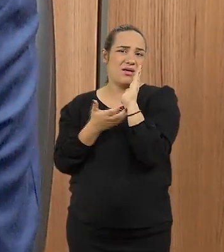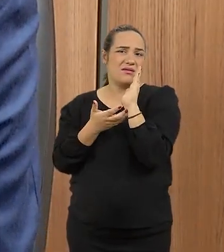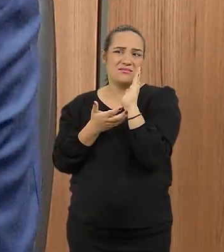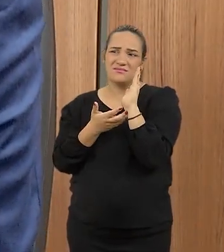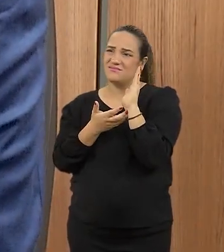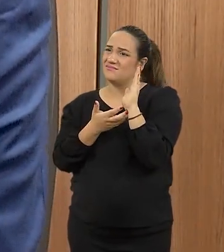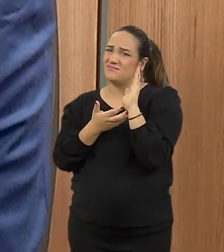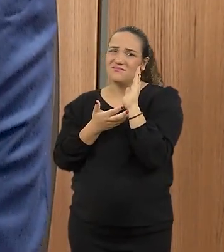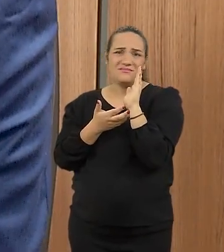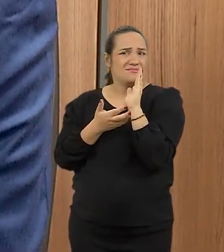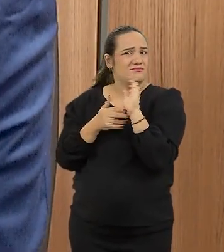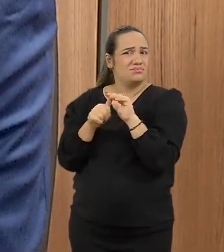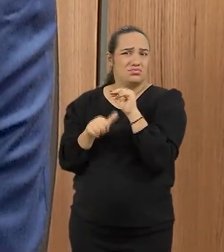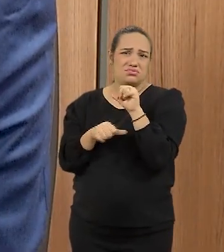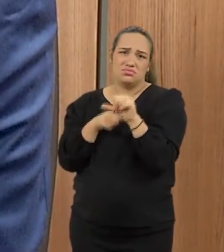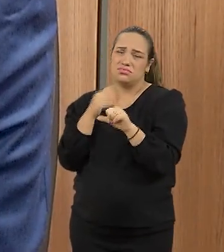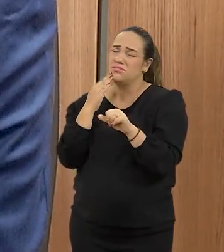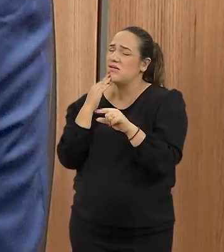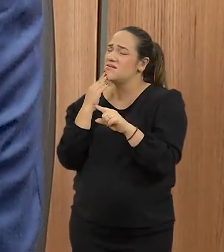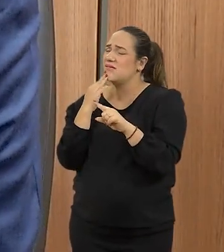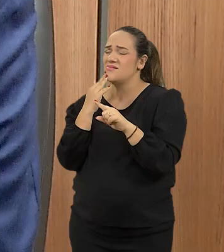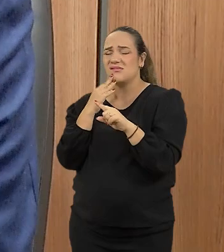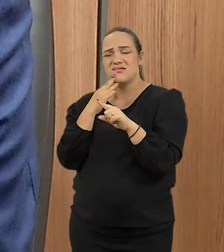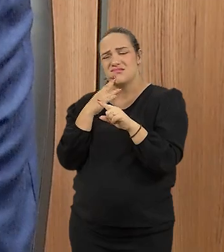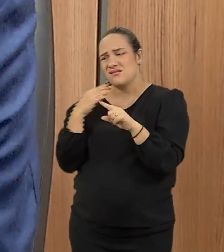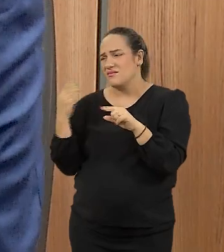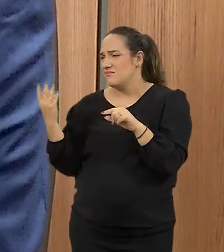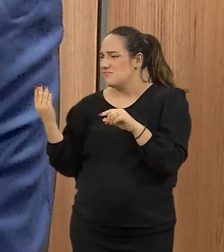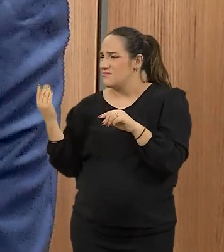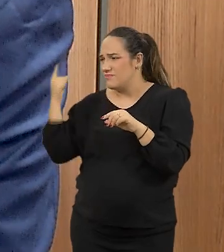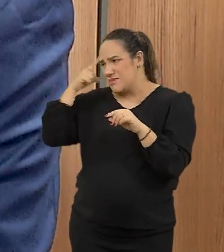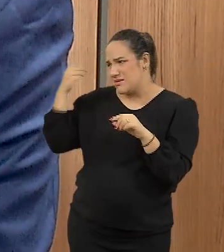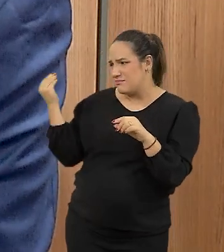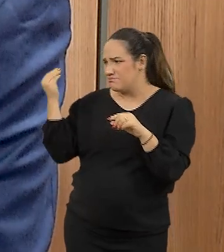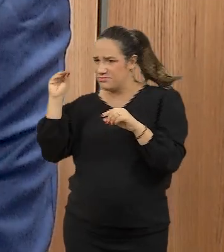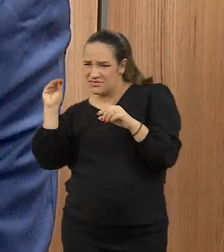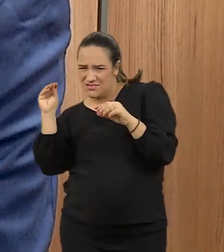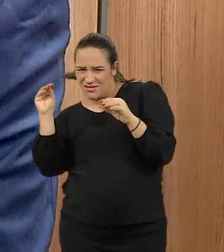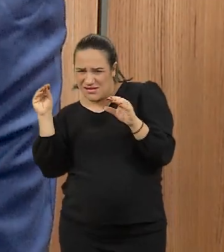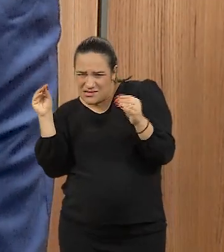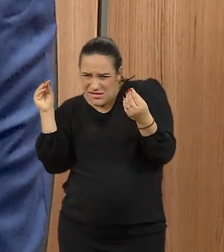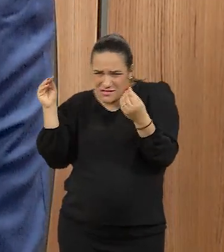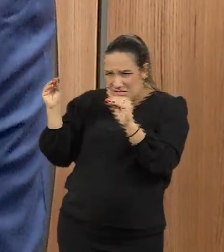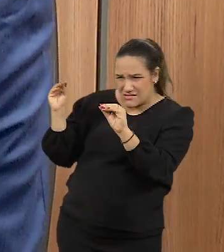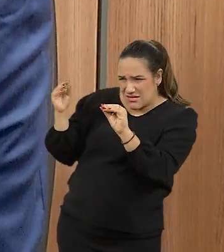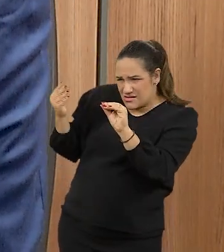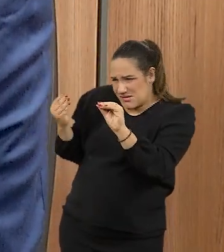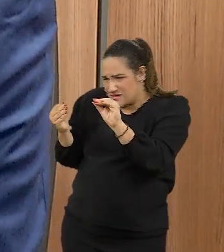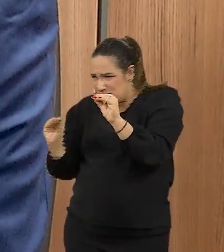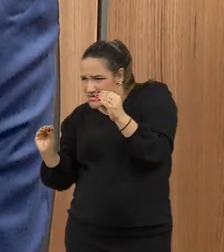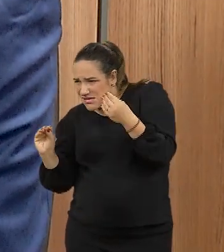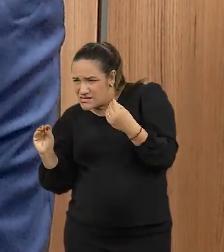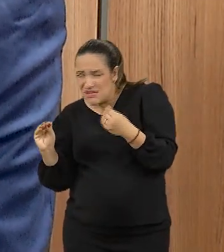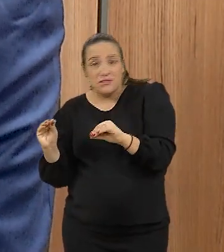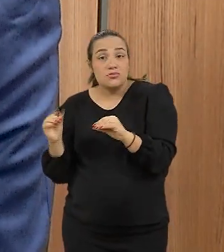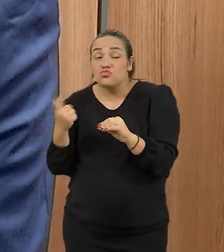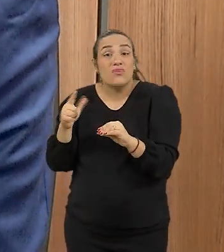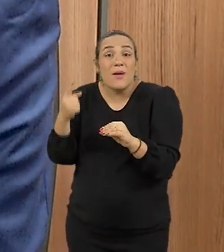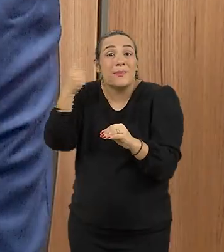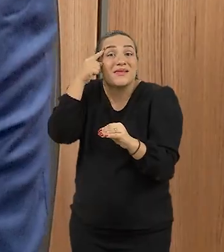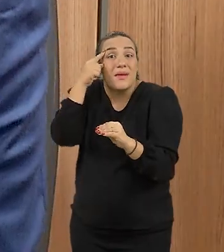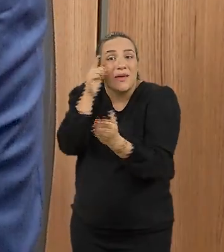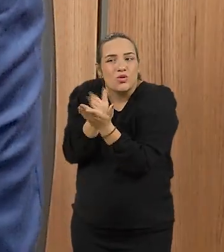vê o resultado, a gente vê que ele virou uma colcha de retalho. Ou seja, há muita deficiência técnica, não há